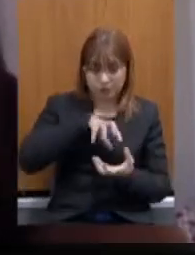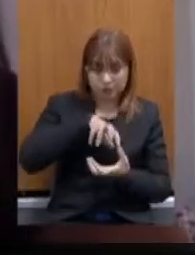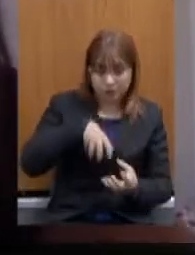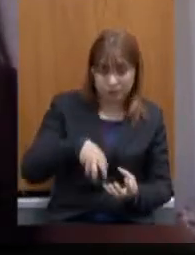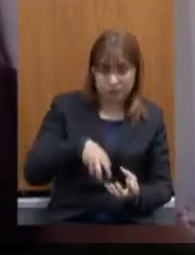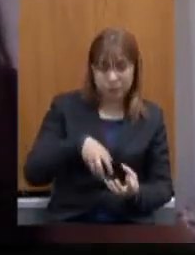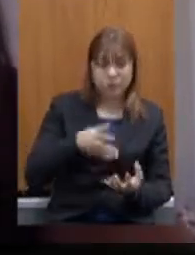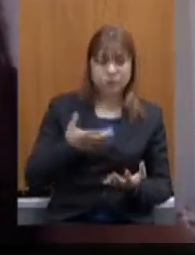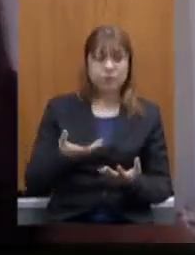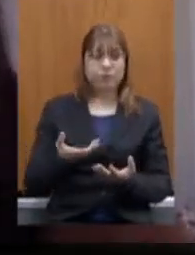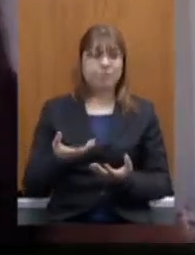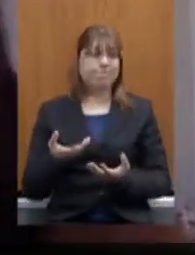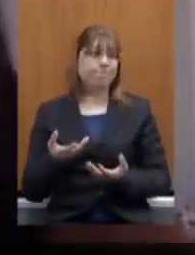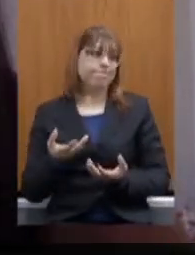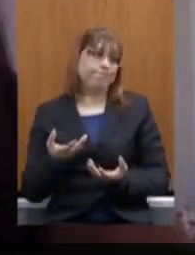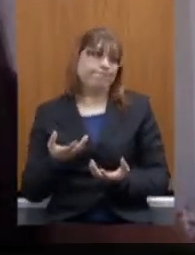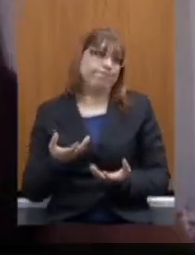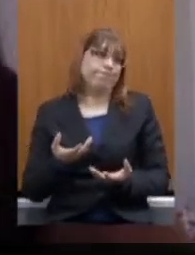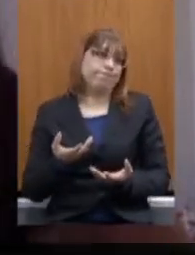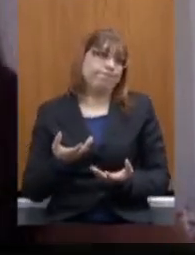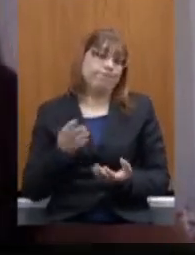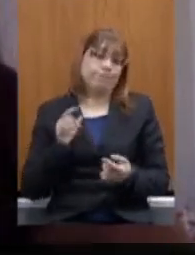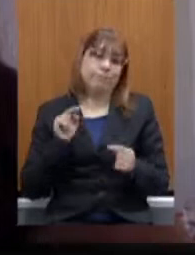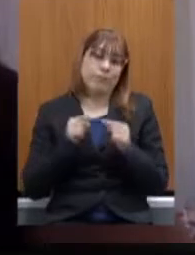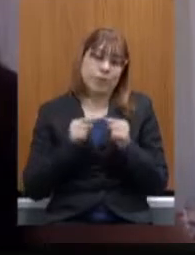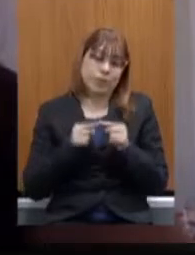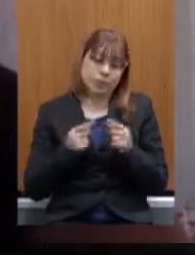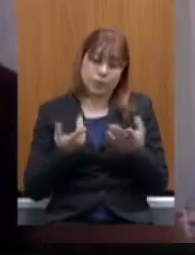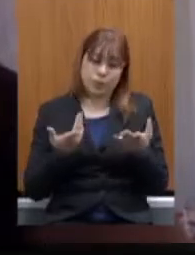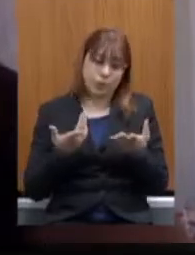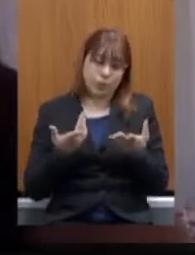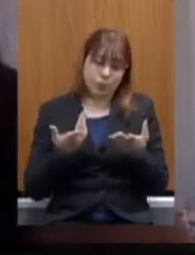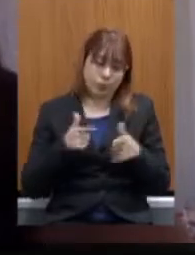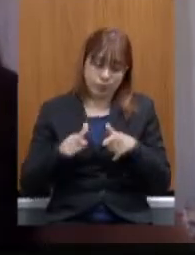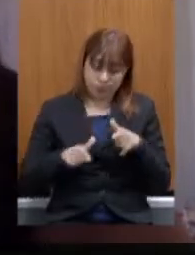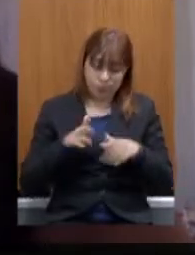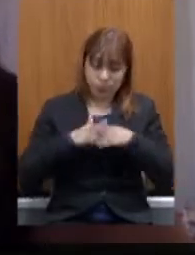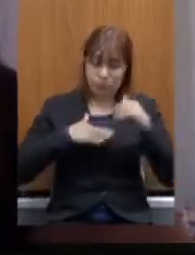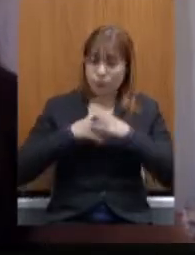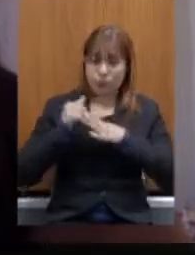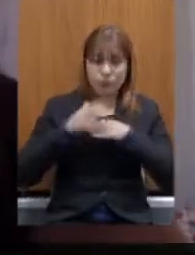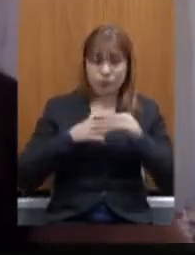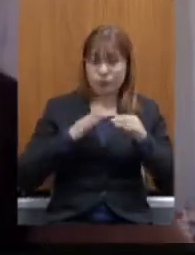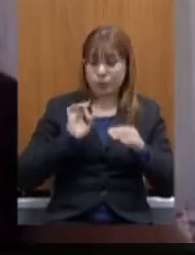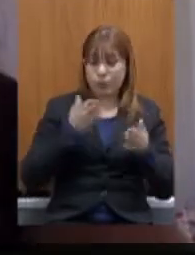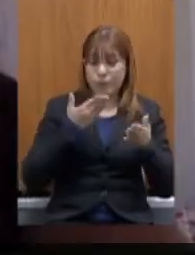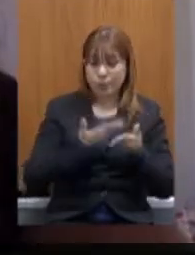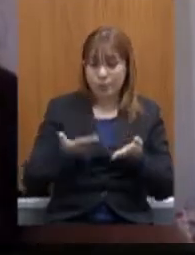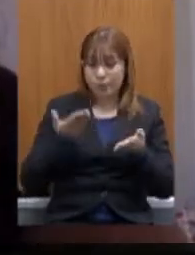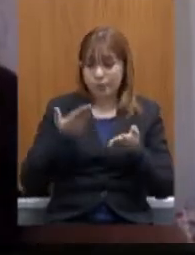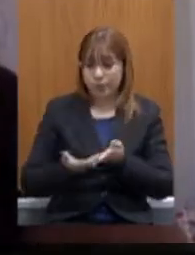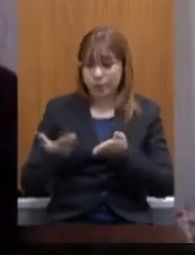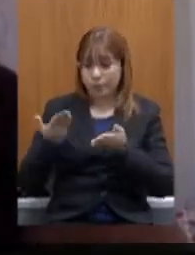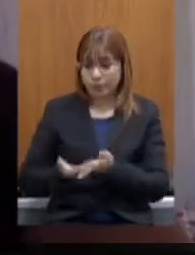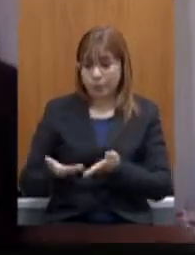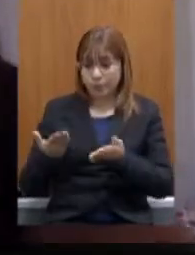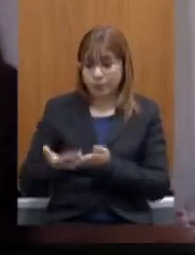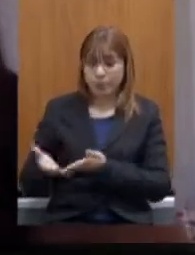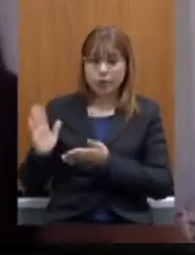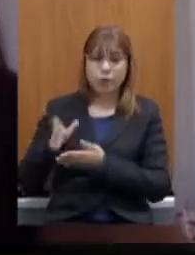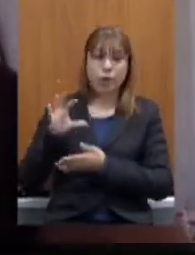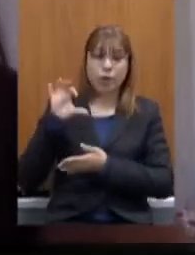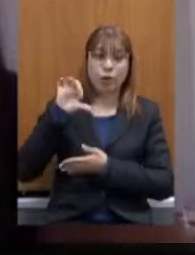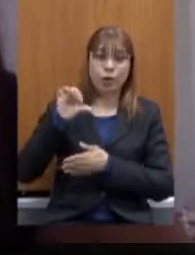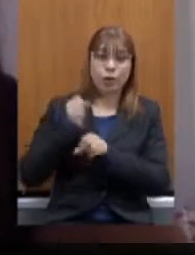uma carreira que tem acumulado apenas perdas a 9 anos então que eu tenho a dizer